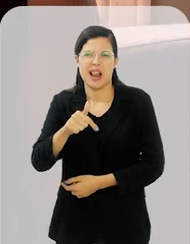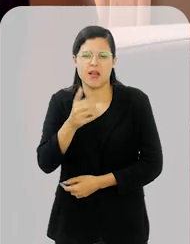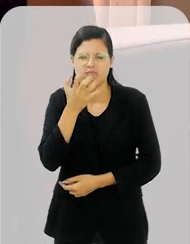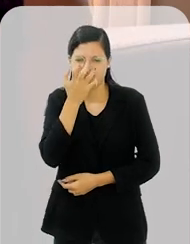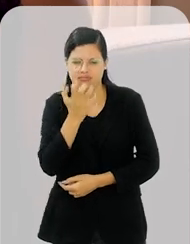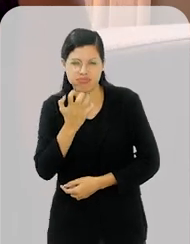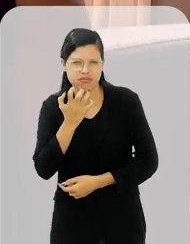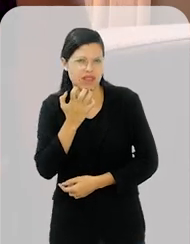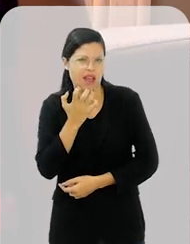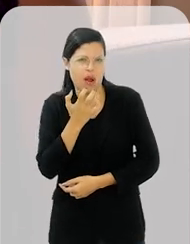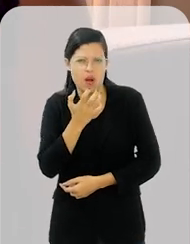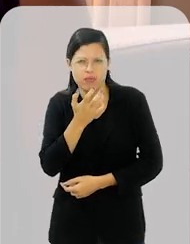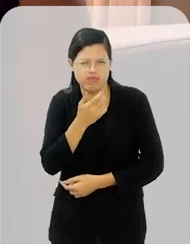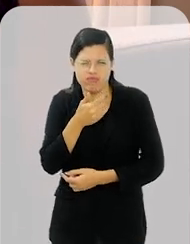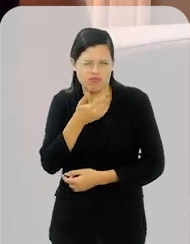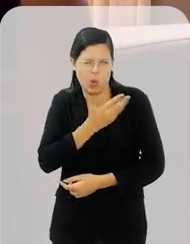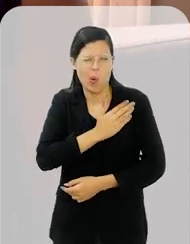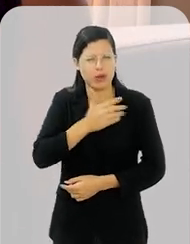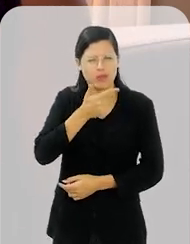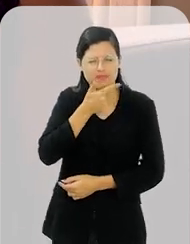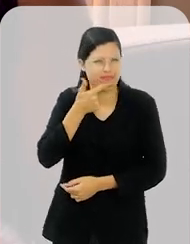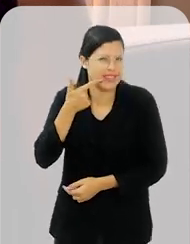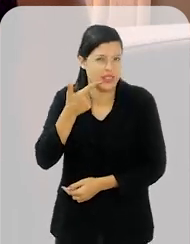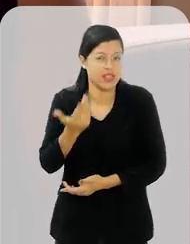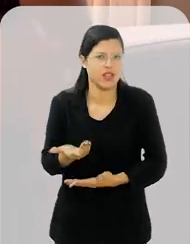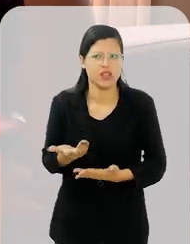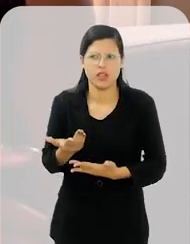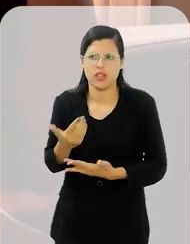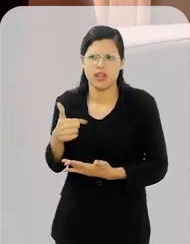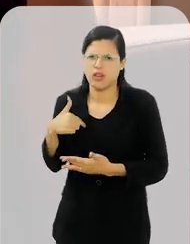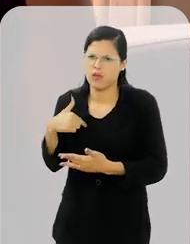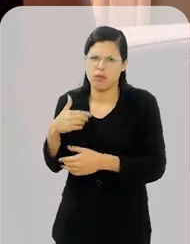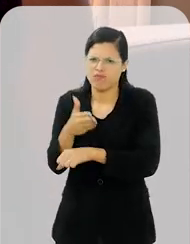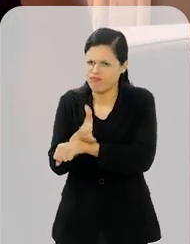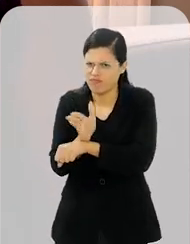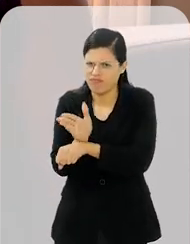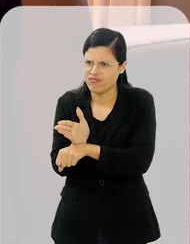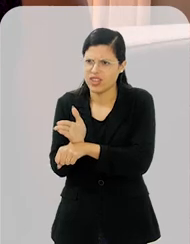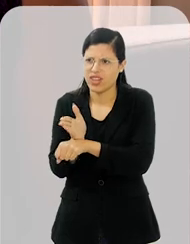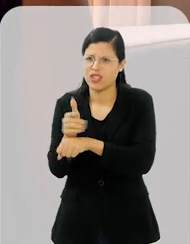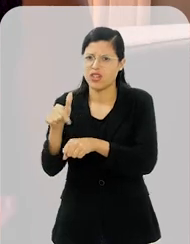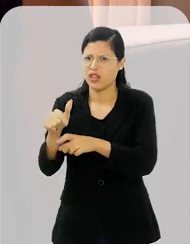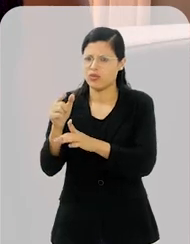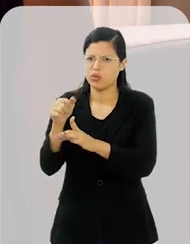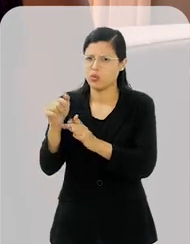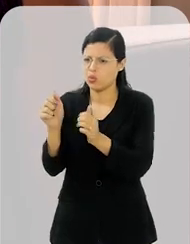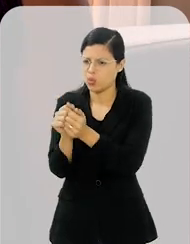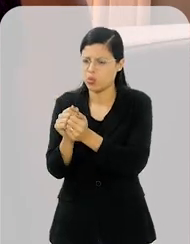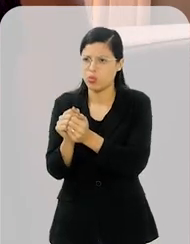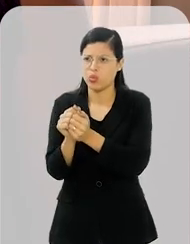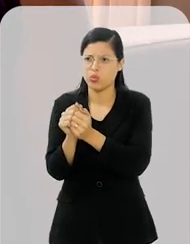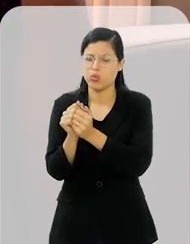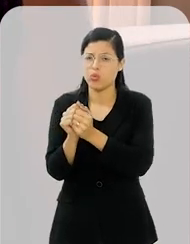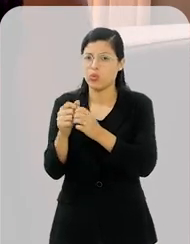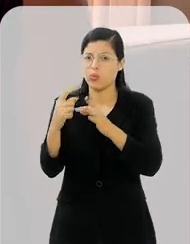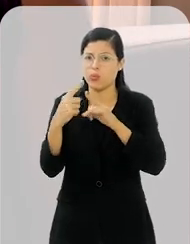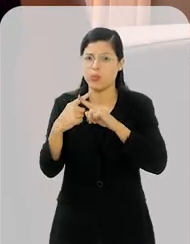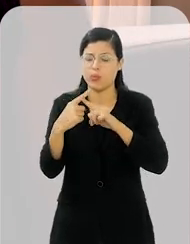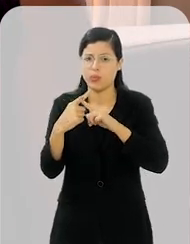queria... Eu falei, eu não vou ficar lidando, senhor, eu não vou ficar todo o tempo com o senhor, porque ele veio fazer uma filmagem